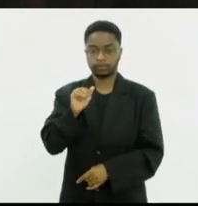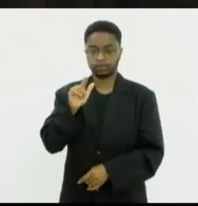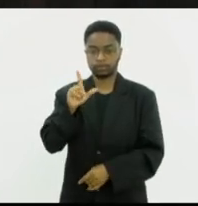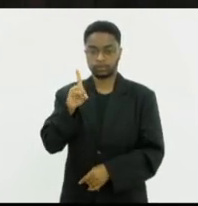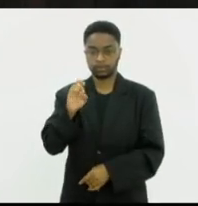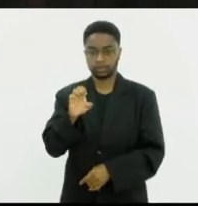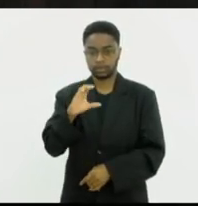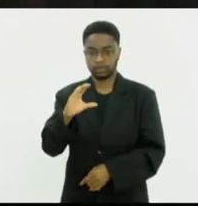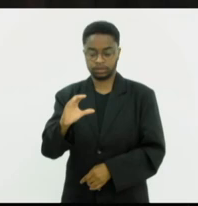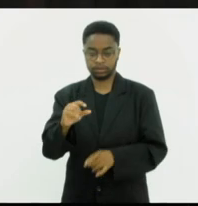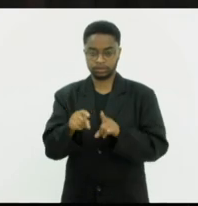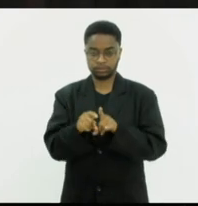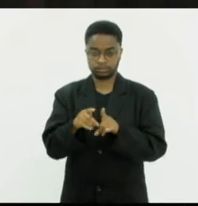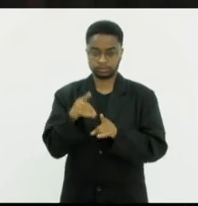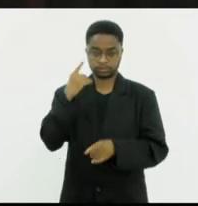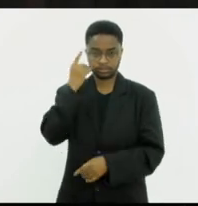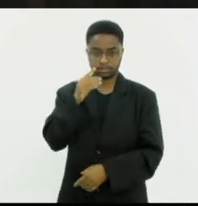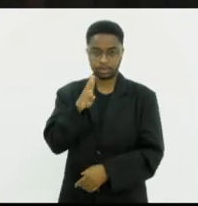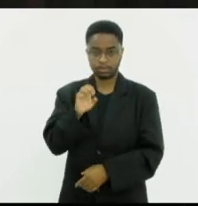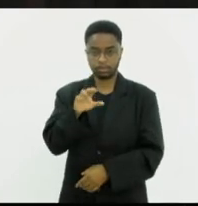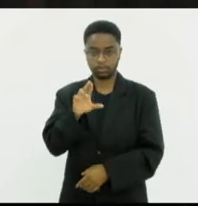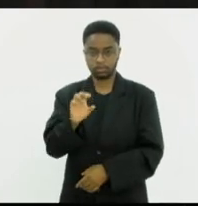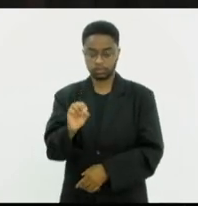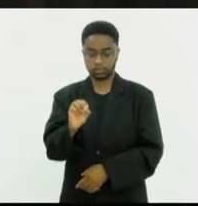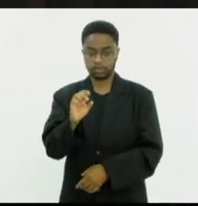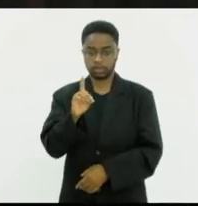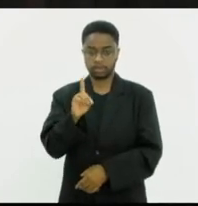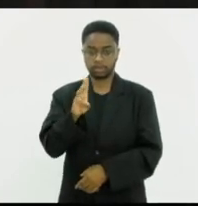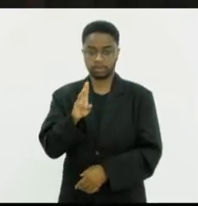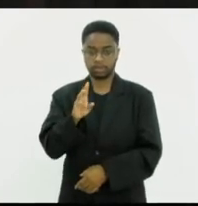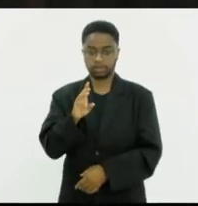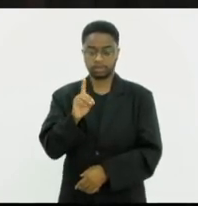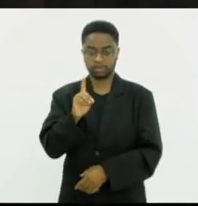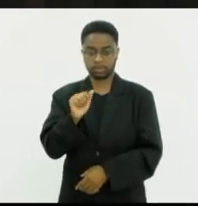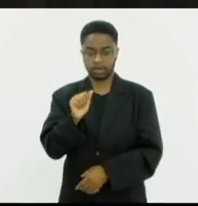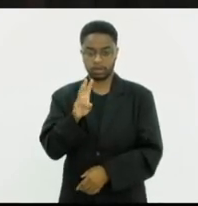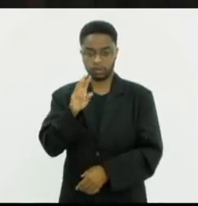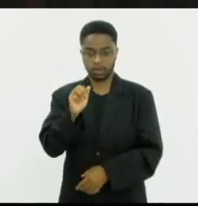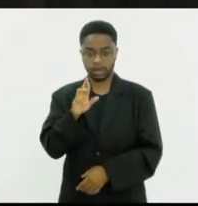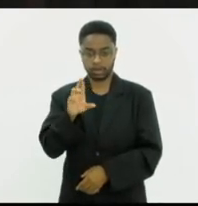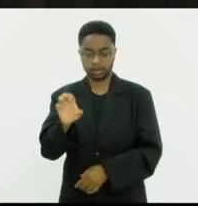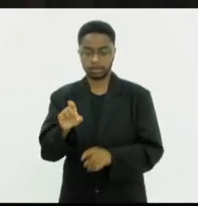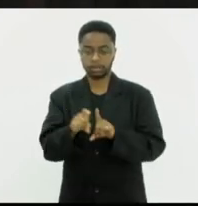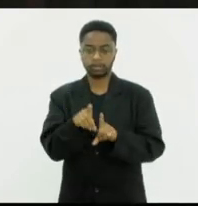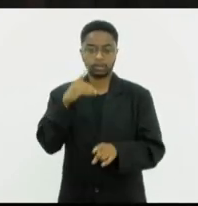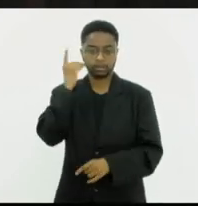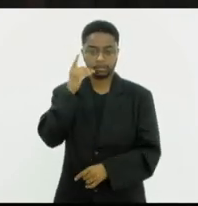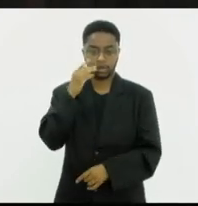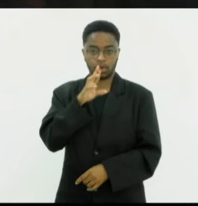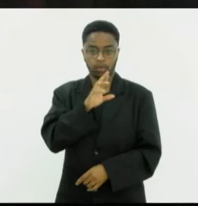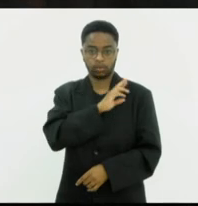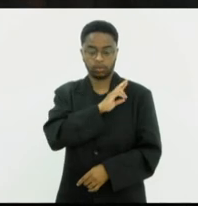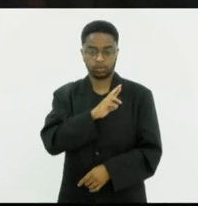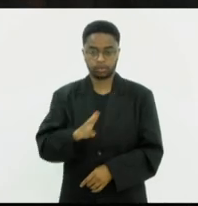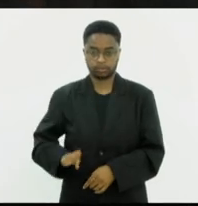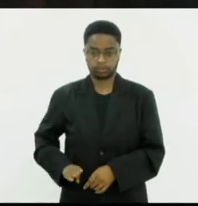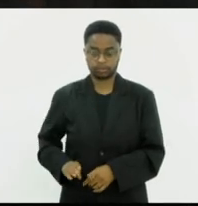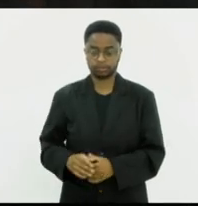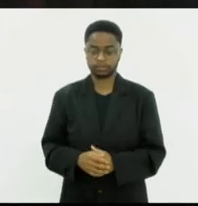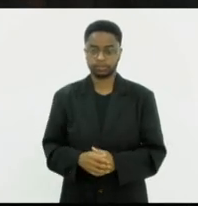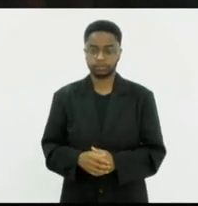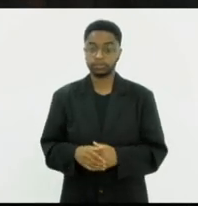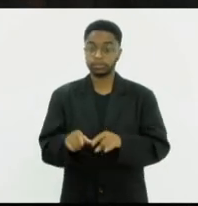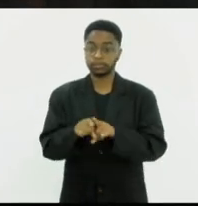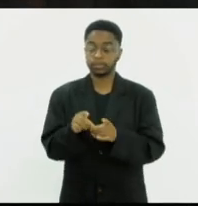Carneiro, deputado Bruno Dauari e o deputado Rodrigo Bacelar. E com